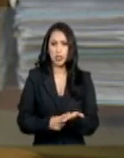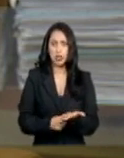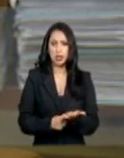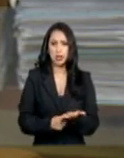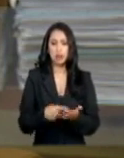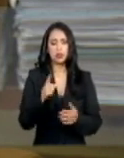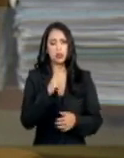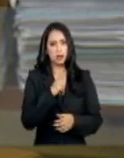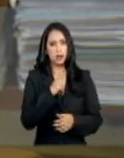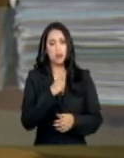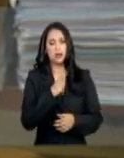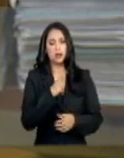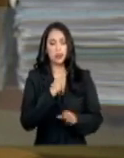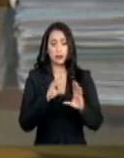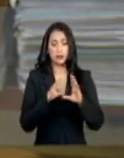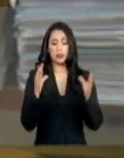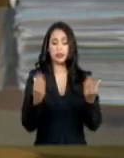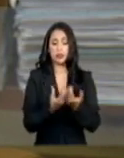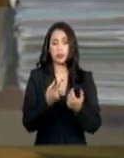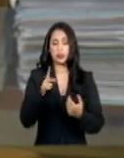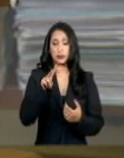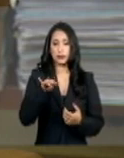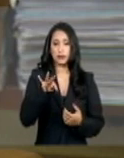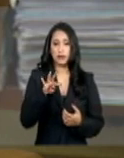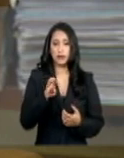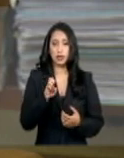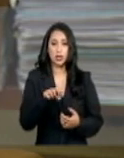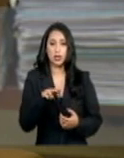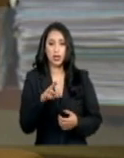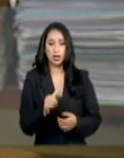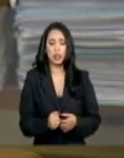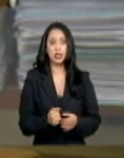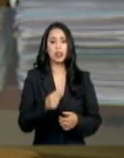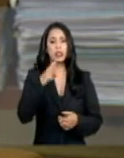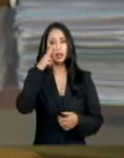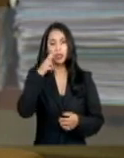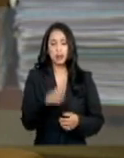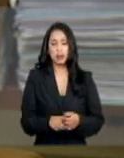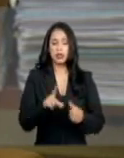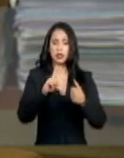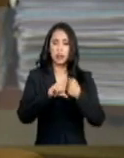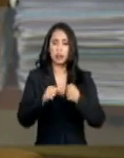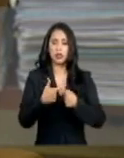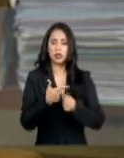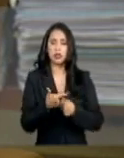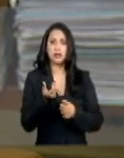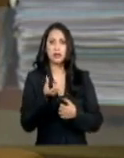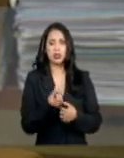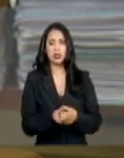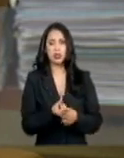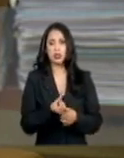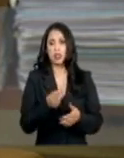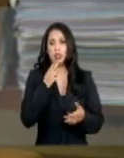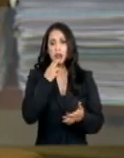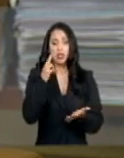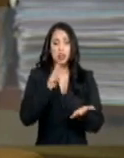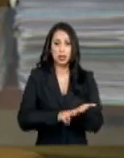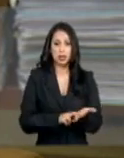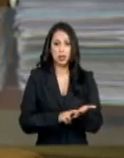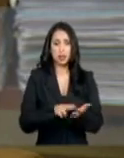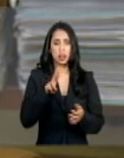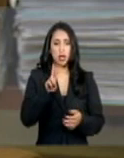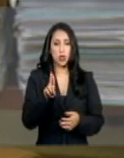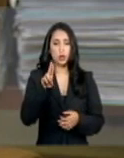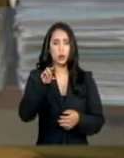que a convenção de viena sobre o direito dos tratados conseguem seu artigo 26 ea carta da oi a o